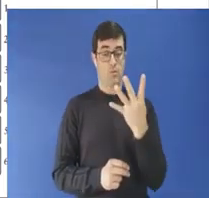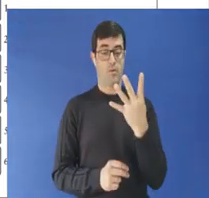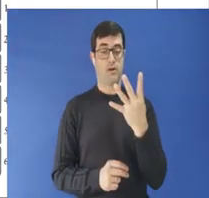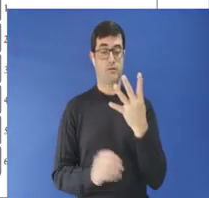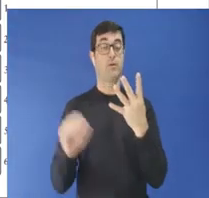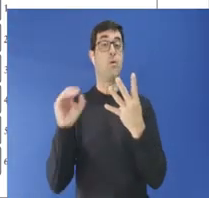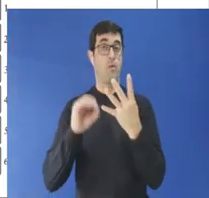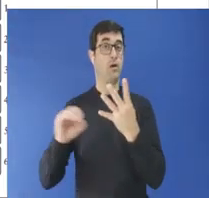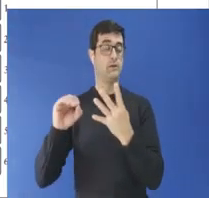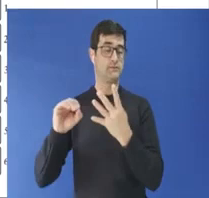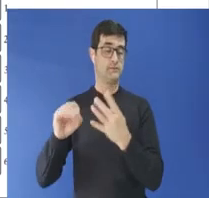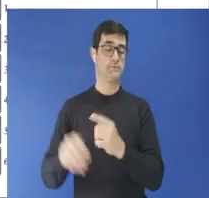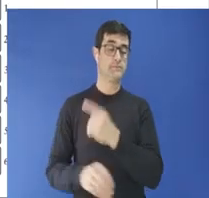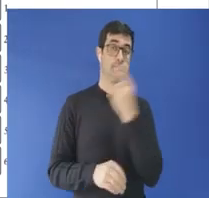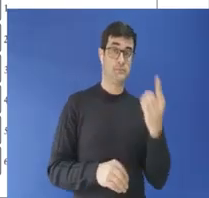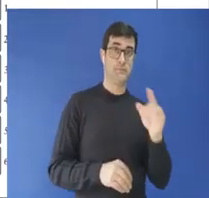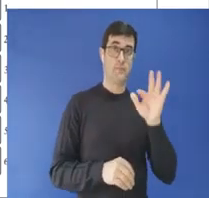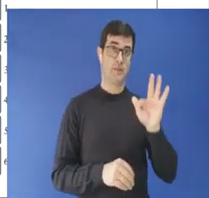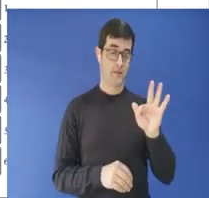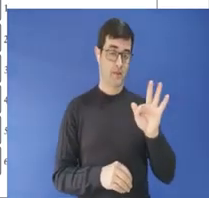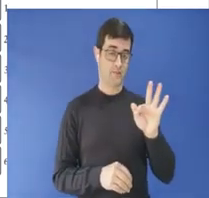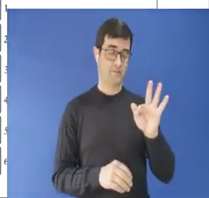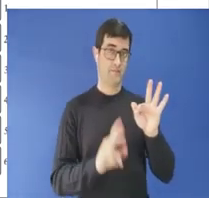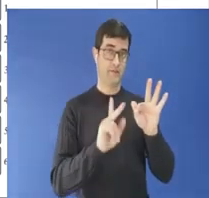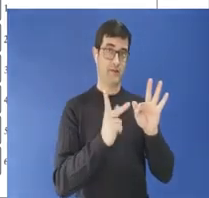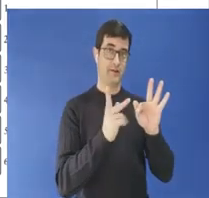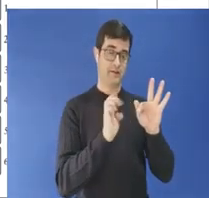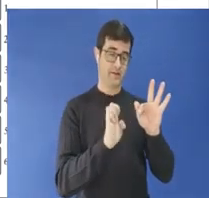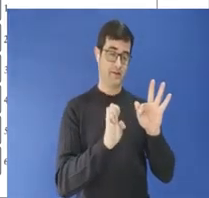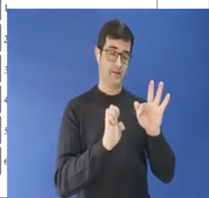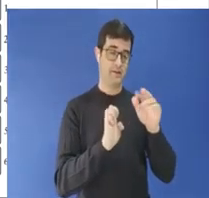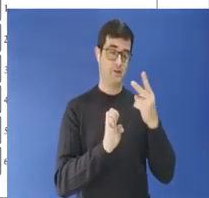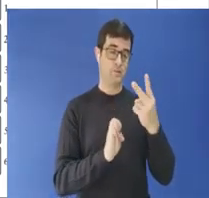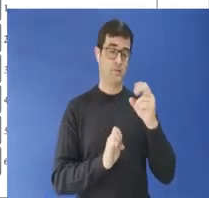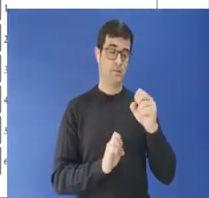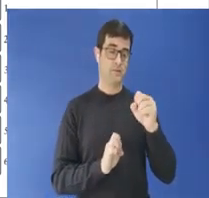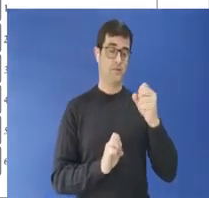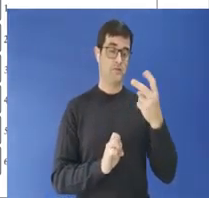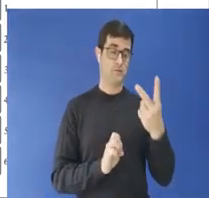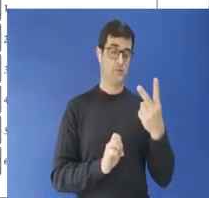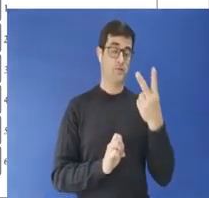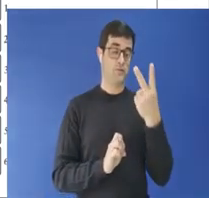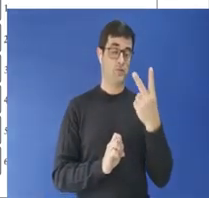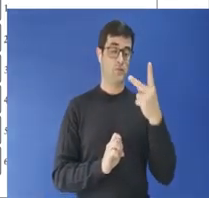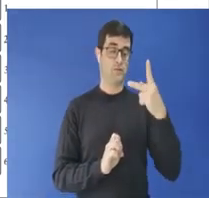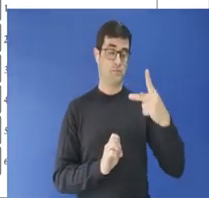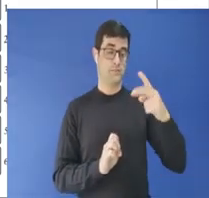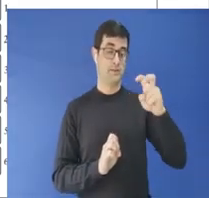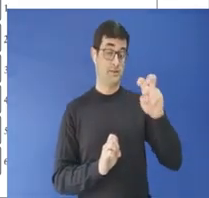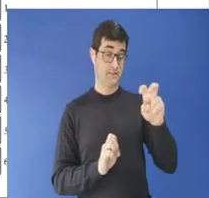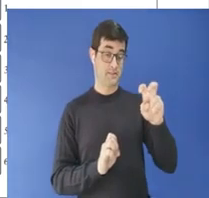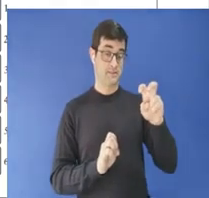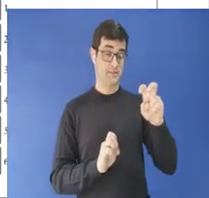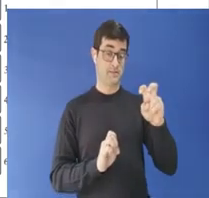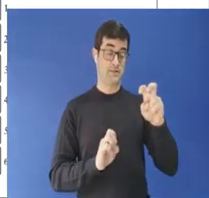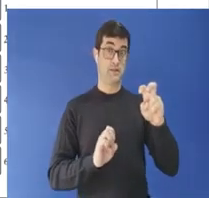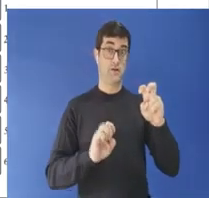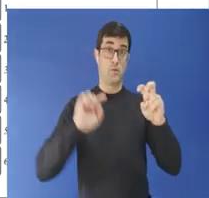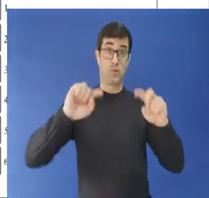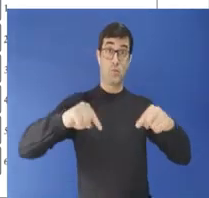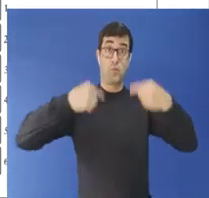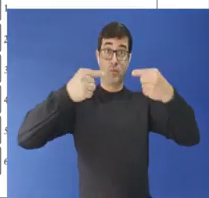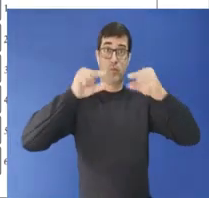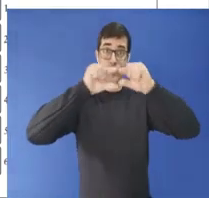2s2, 2p5. Para ele ficar com a configuração do neônio, ele precisa ganhar um elétron. Se ele ganhar, ele vai ficar